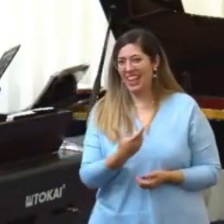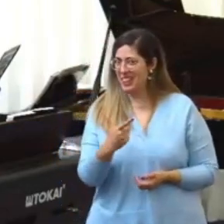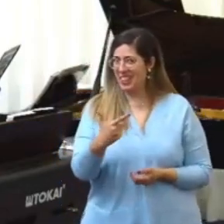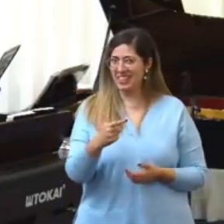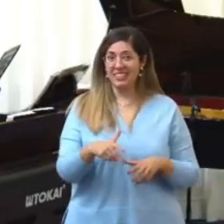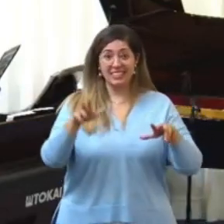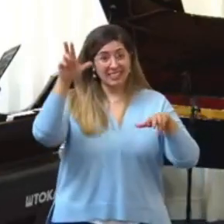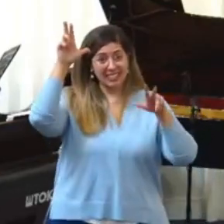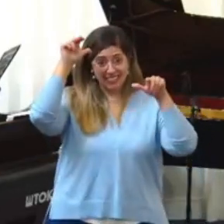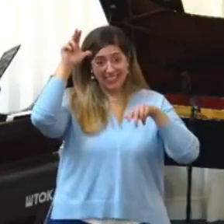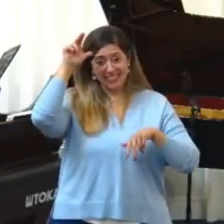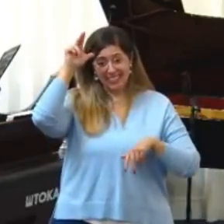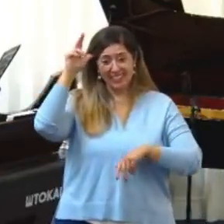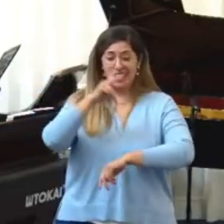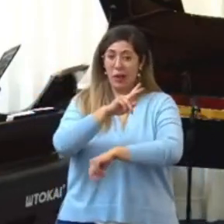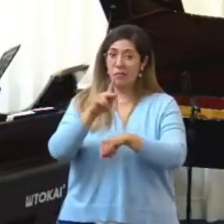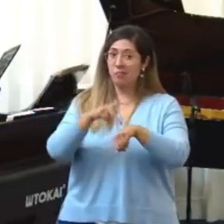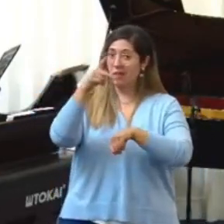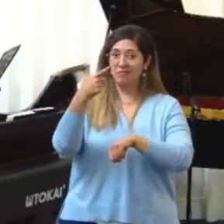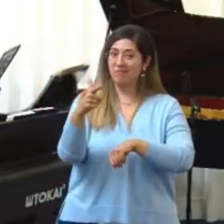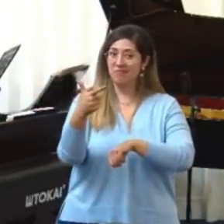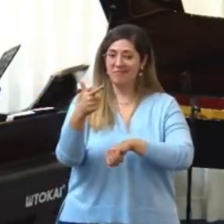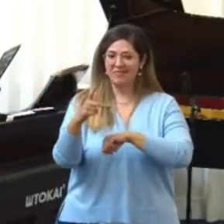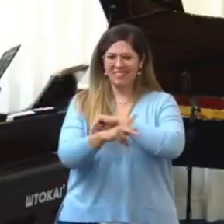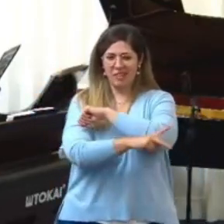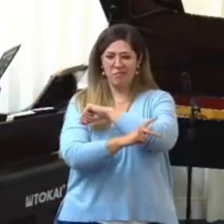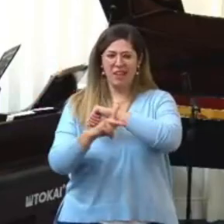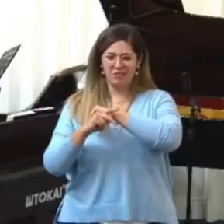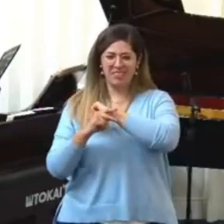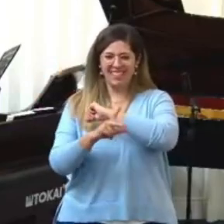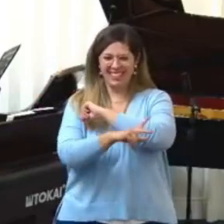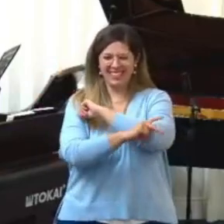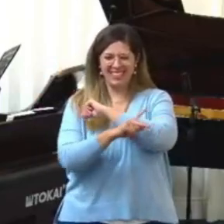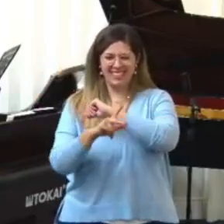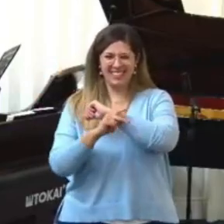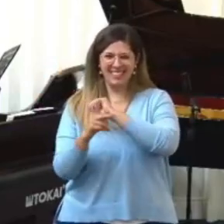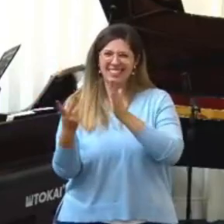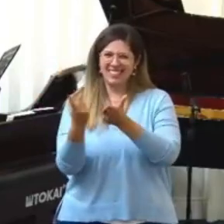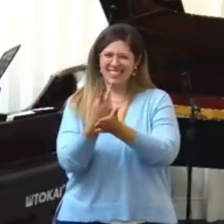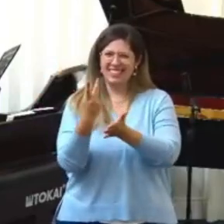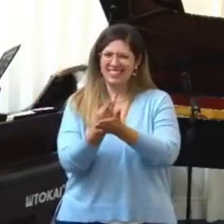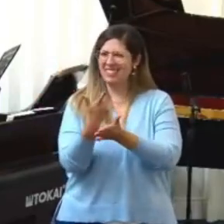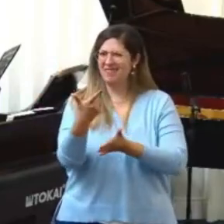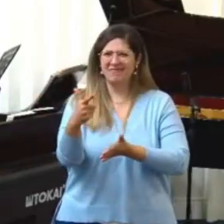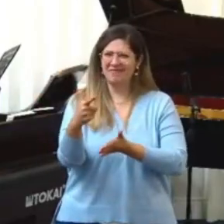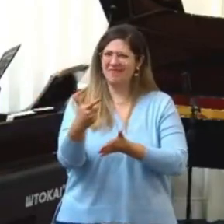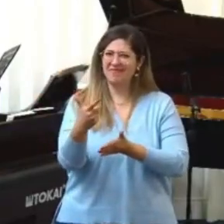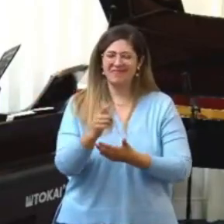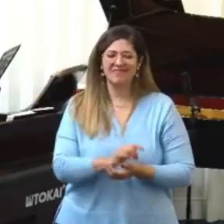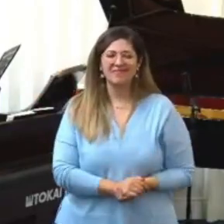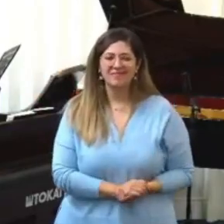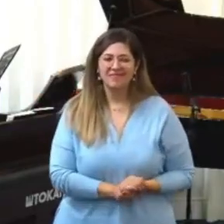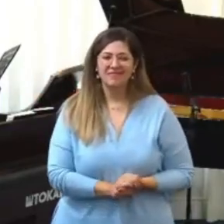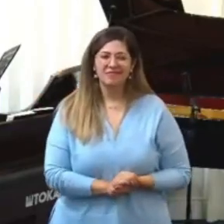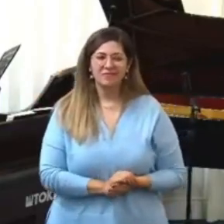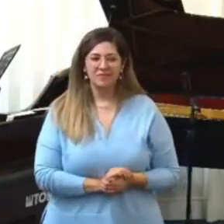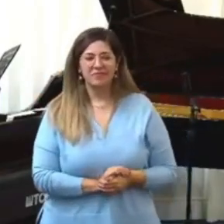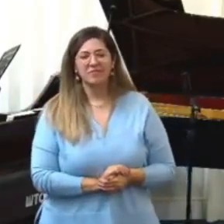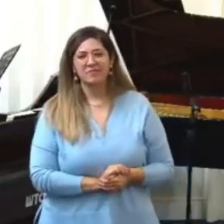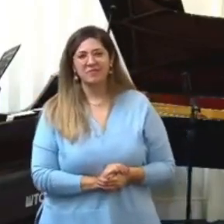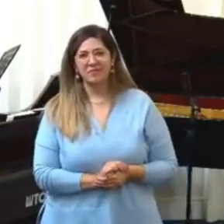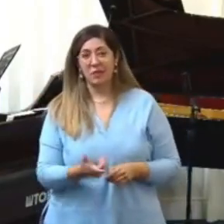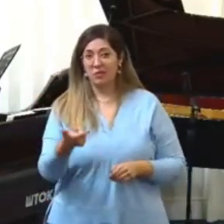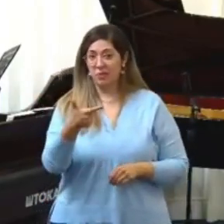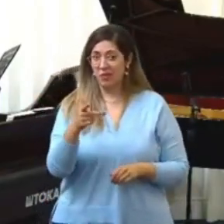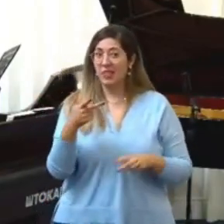Coelhinho da Páscoa também não existe. Então, essas 2 datas, elas são para outra coisa, o fundamento delas são para outra